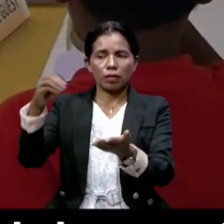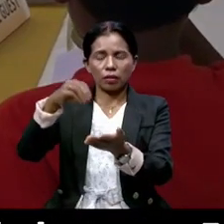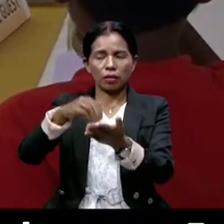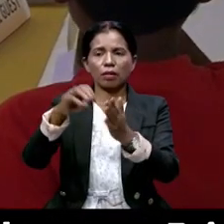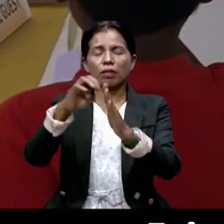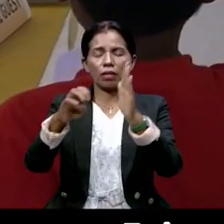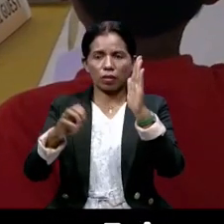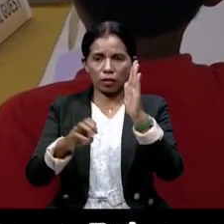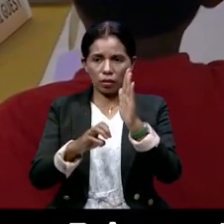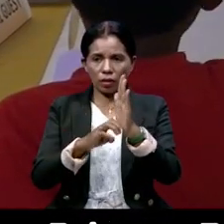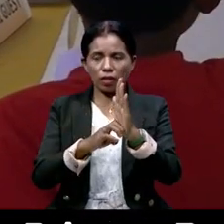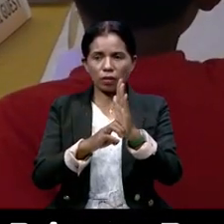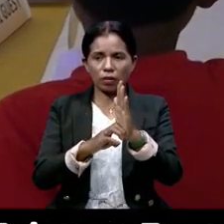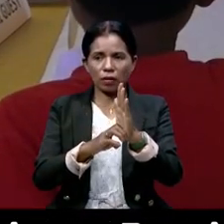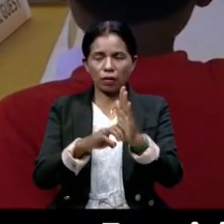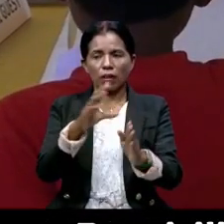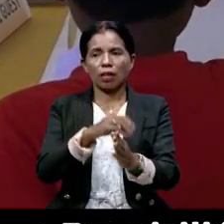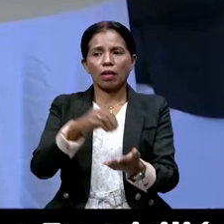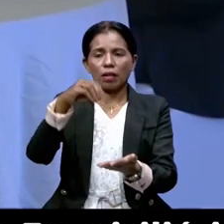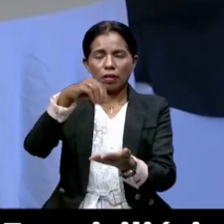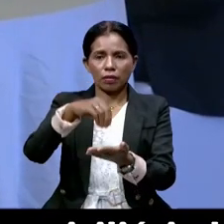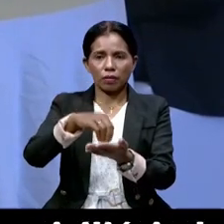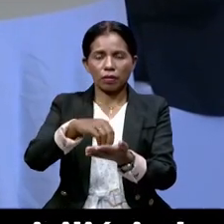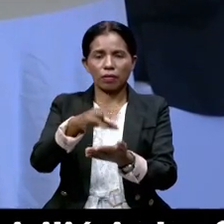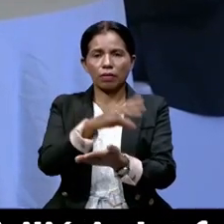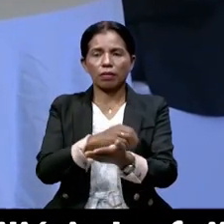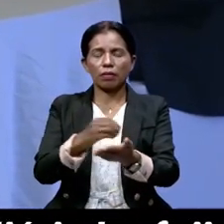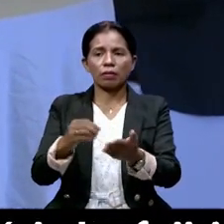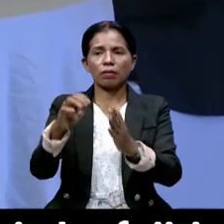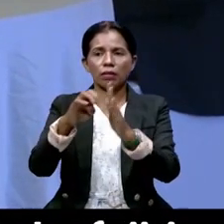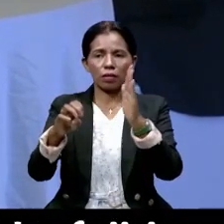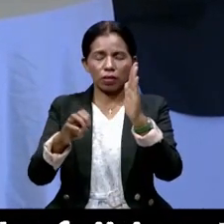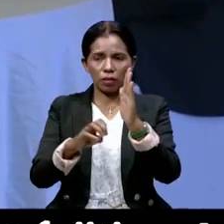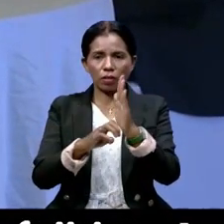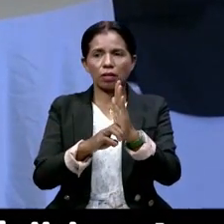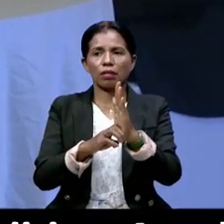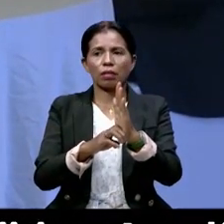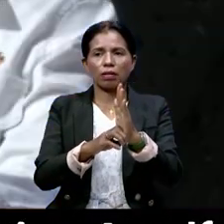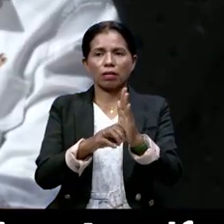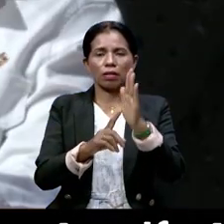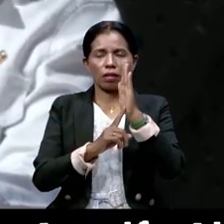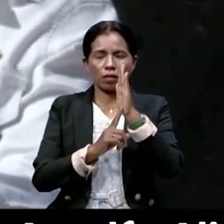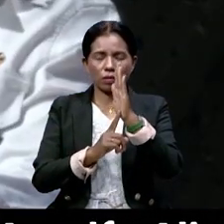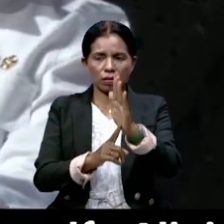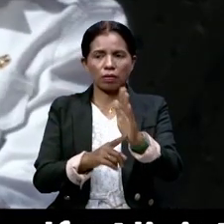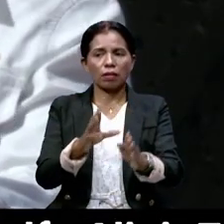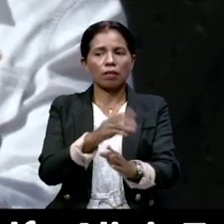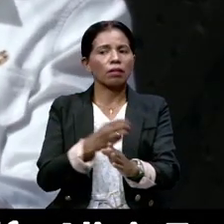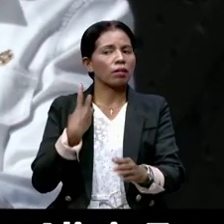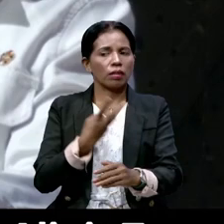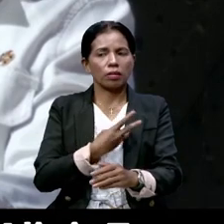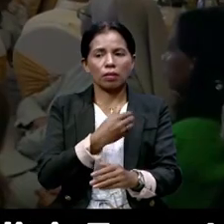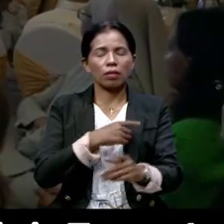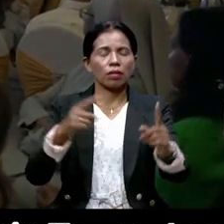Direito Democrático, atuatur Estado e DNB que comunga republicano e te sinal que tu vai